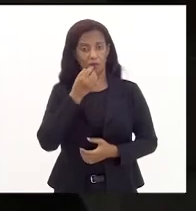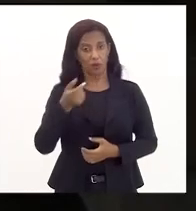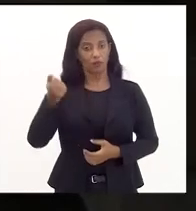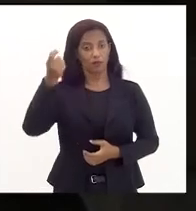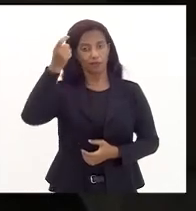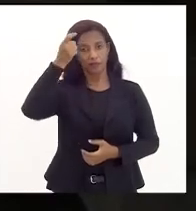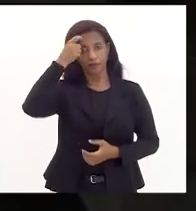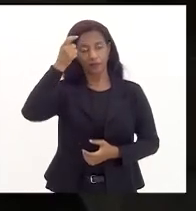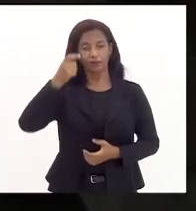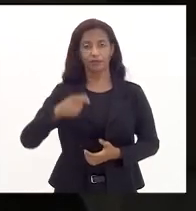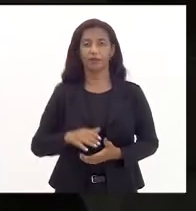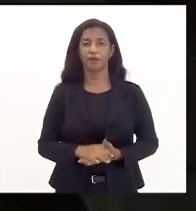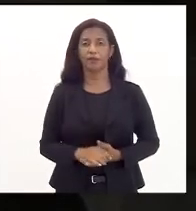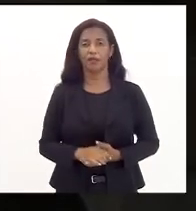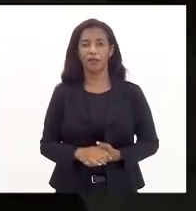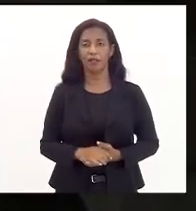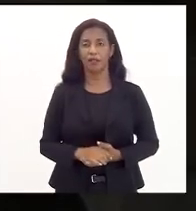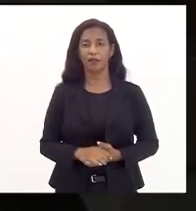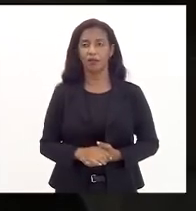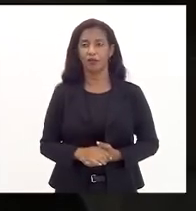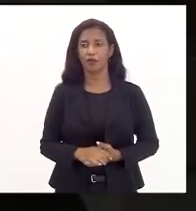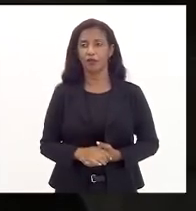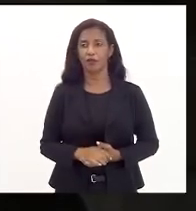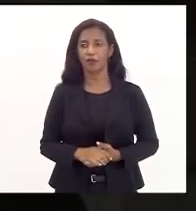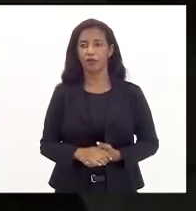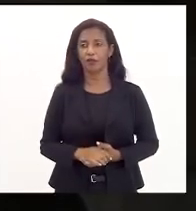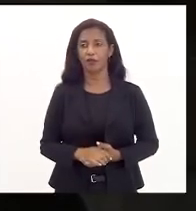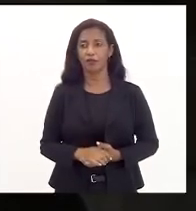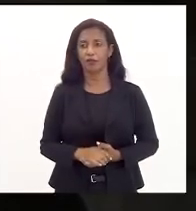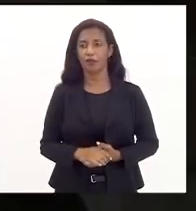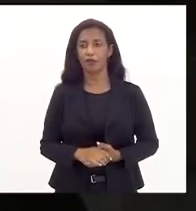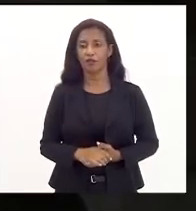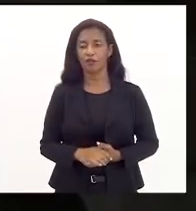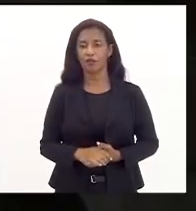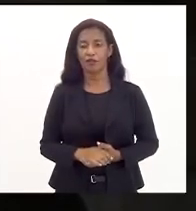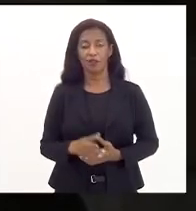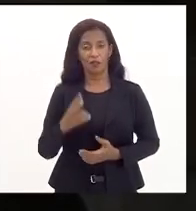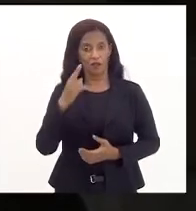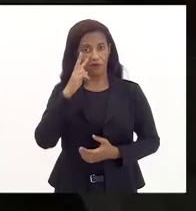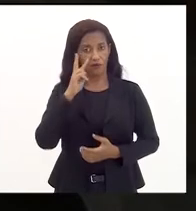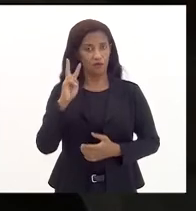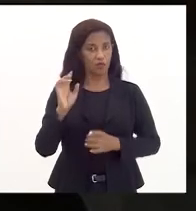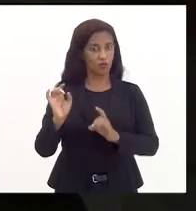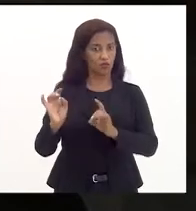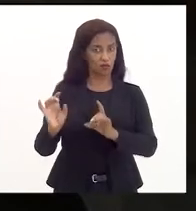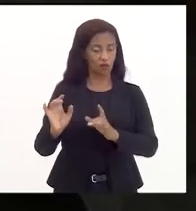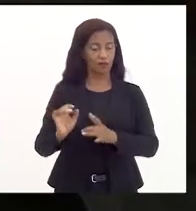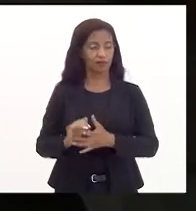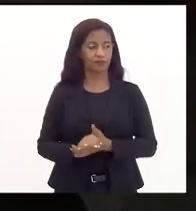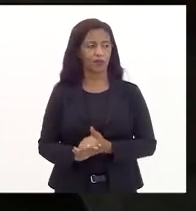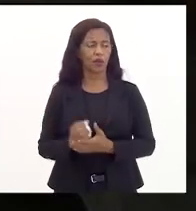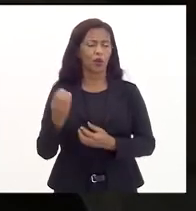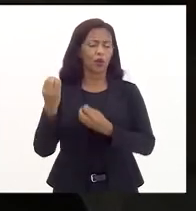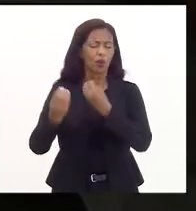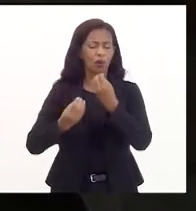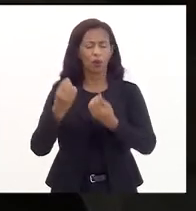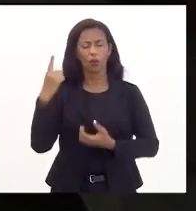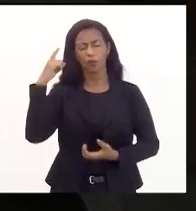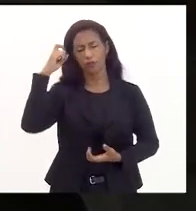senso para enfrentar o problema. Veja só, senhor presidente, como é